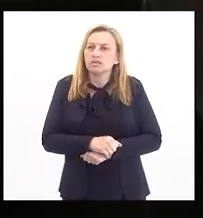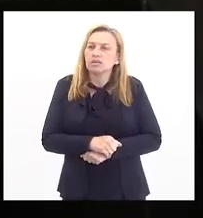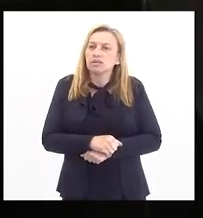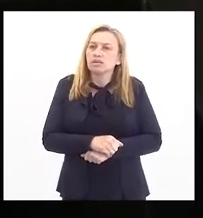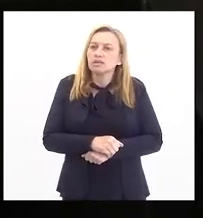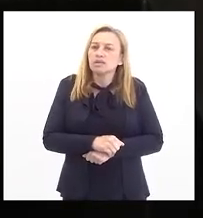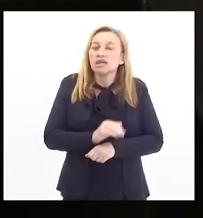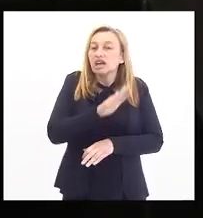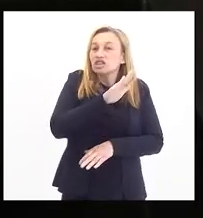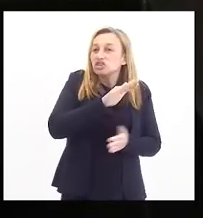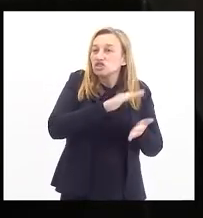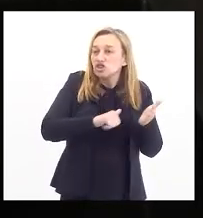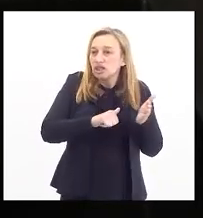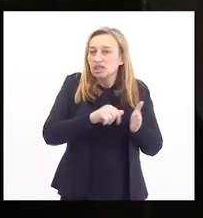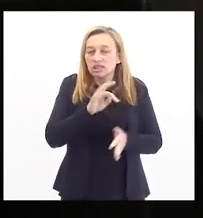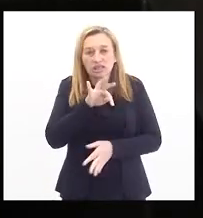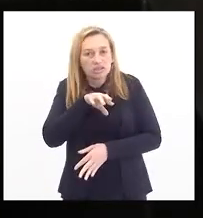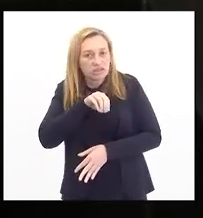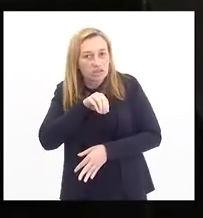pela derrubada desse veto,